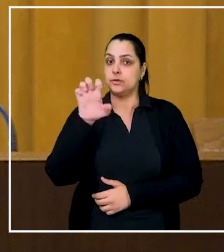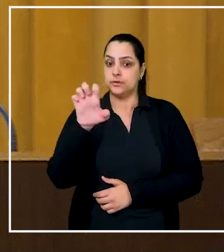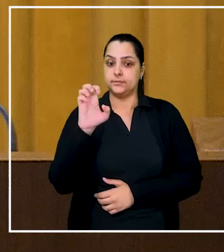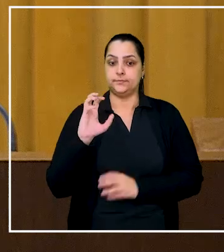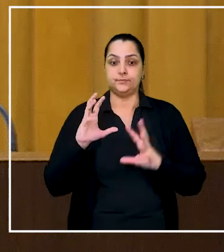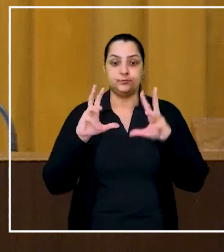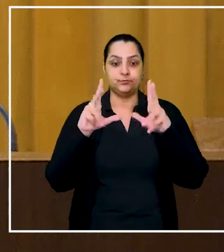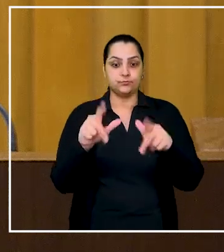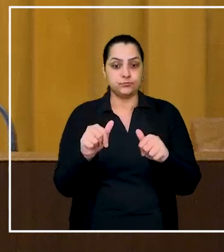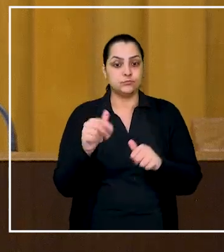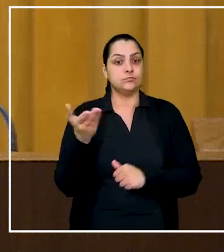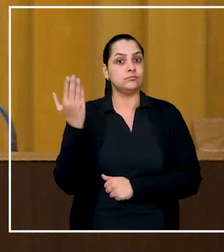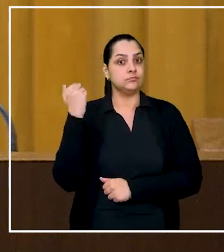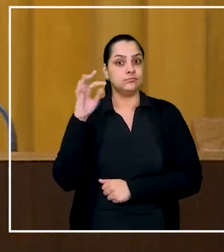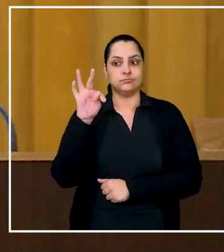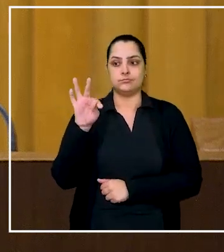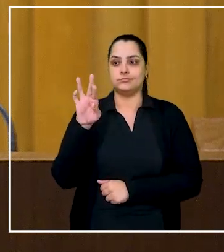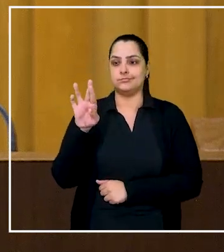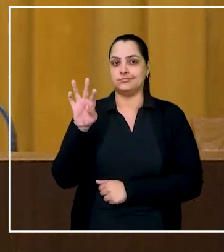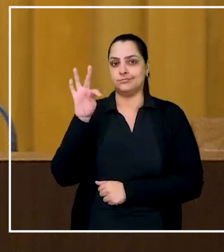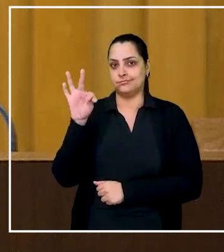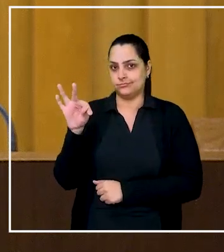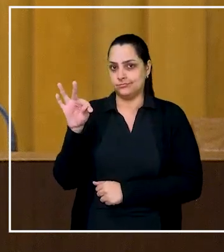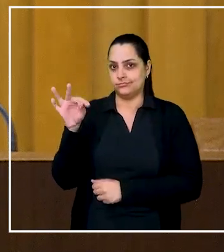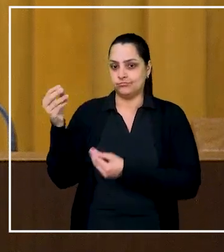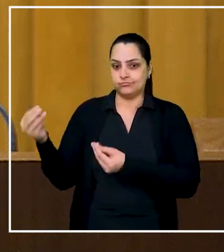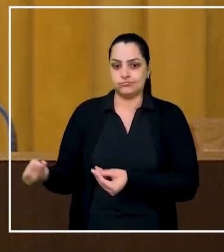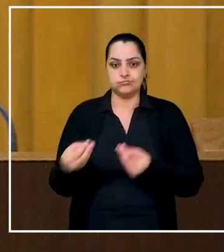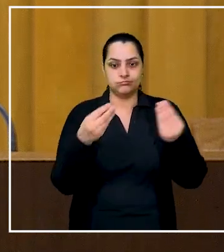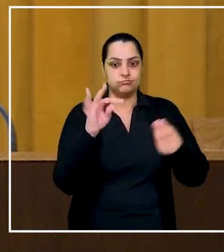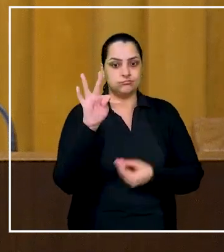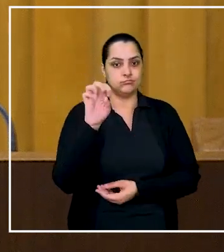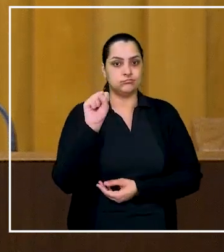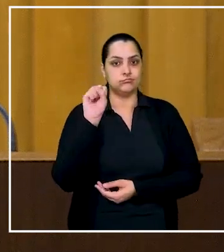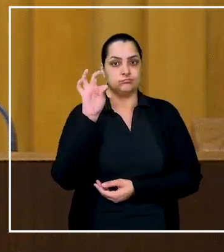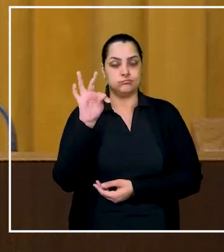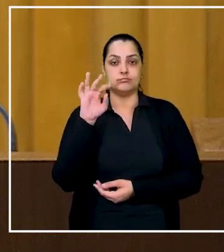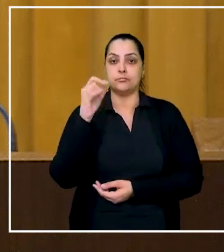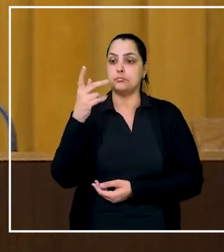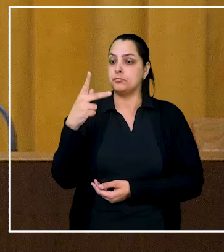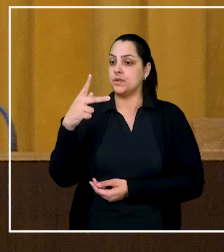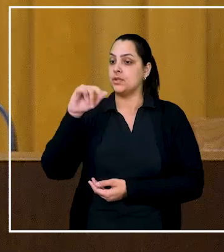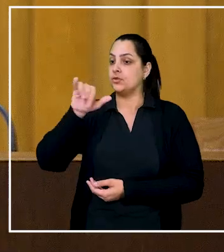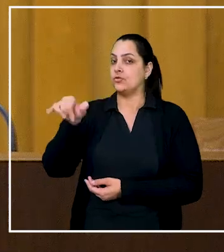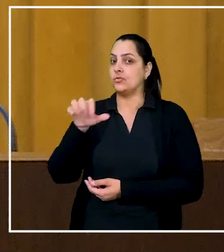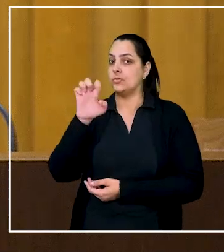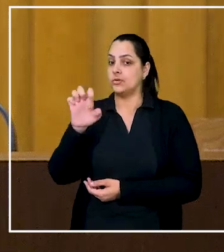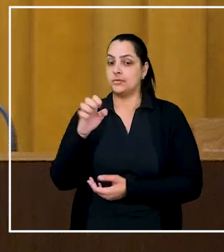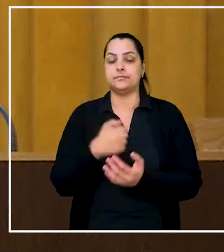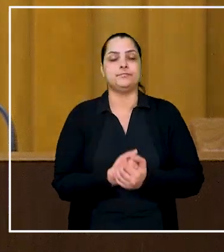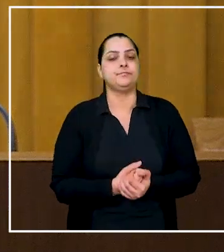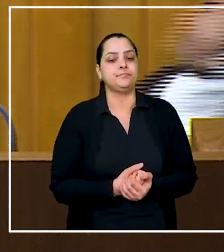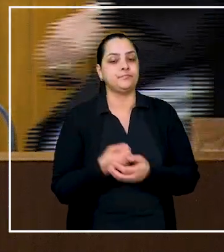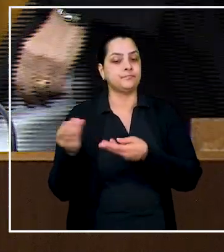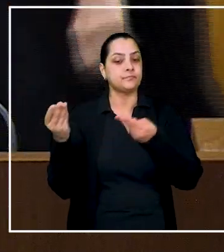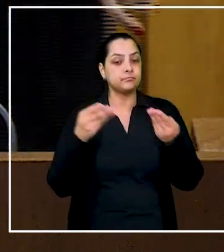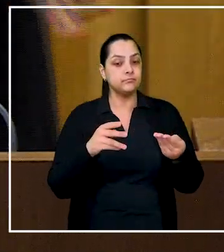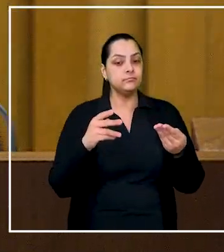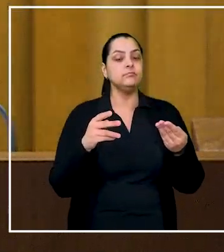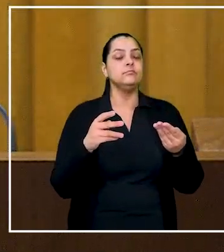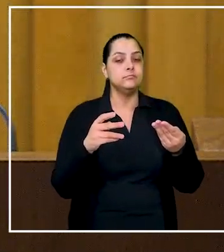os processos que subiam dos tribunais regionais para o TST vinham no PJE. E aqui